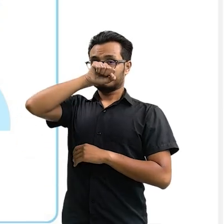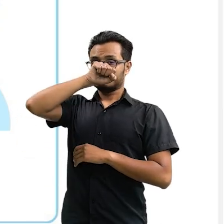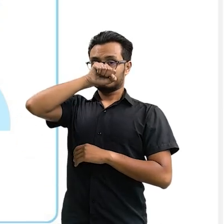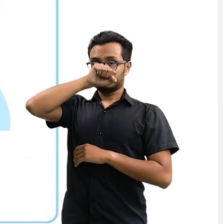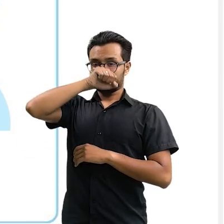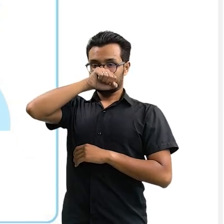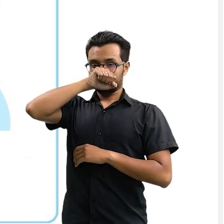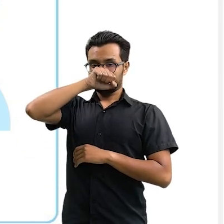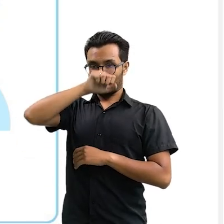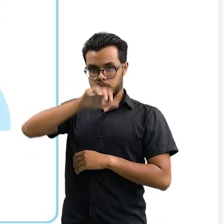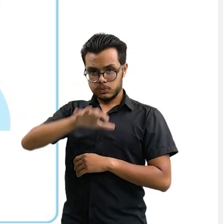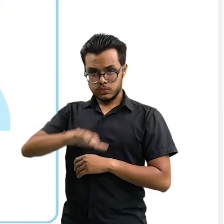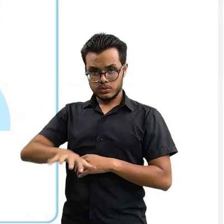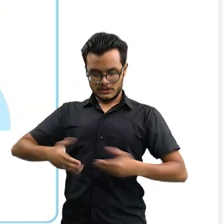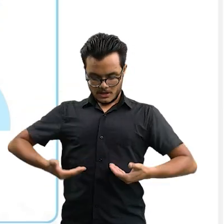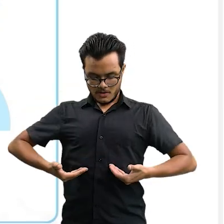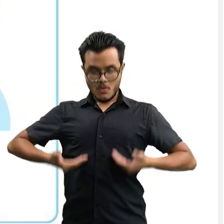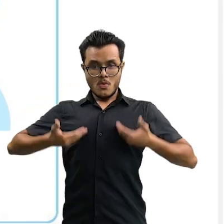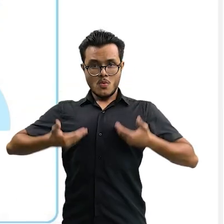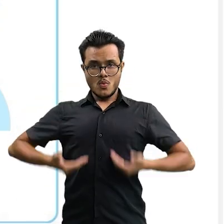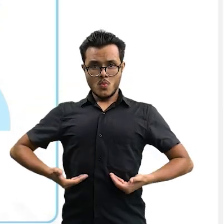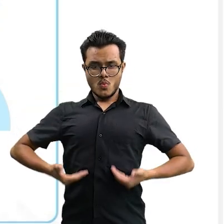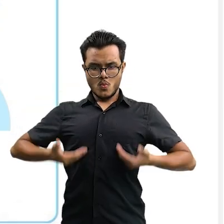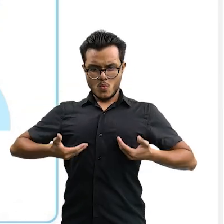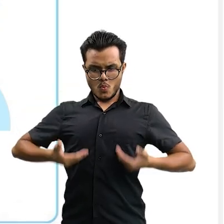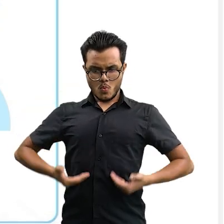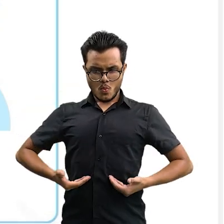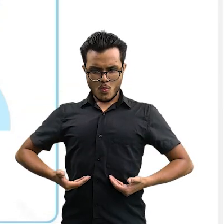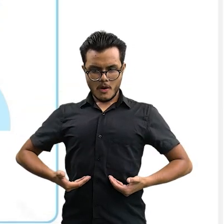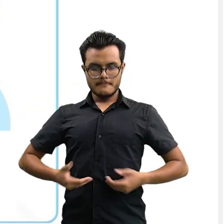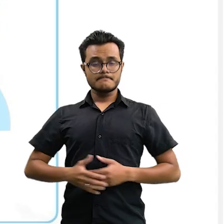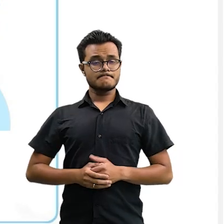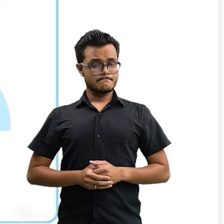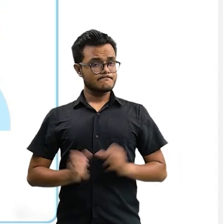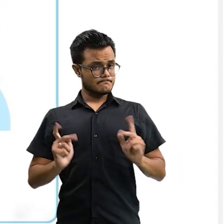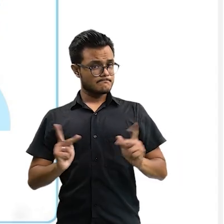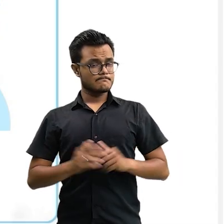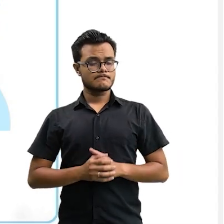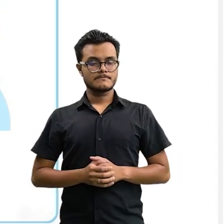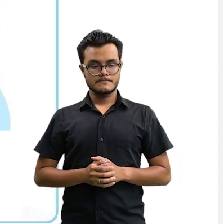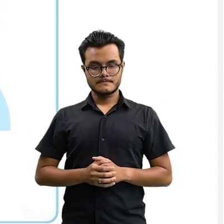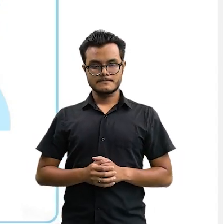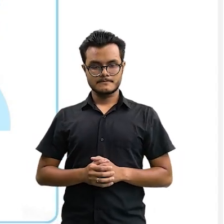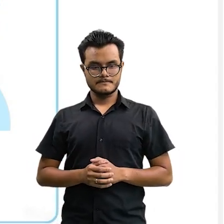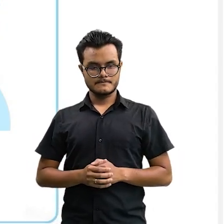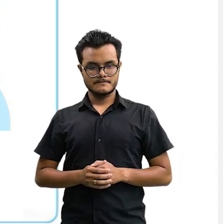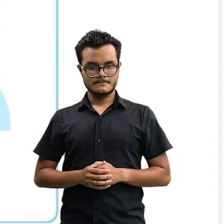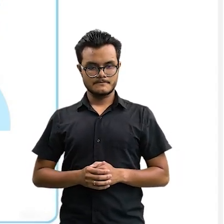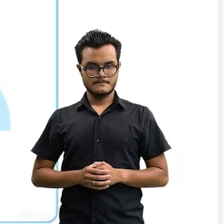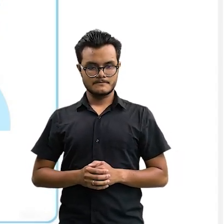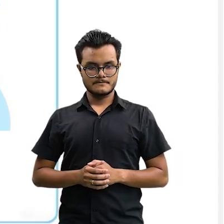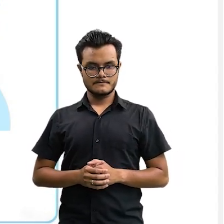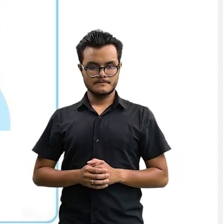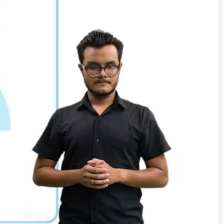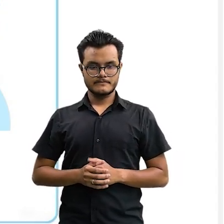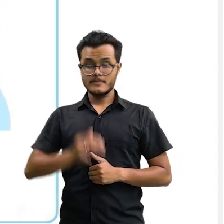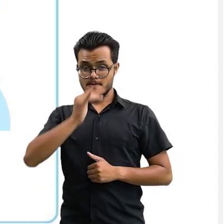diafragma, diafragma desce. Aumenta a área,